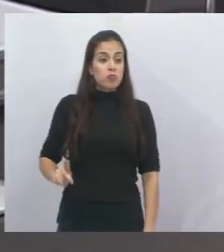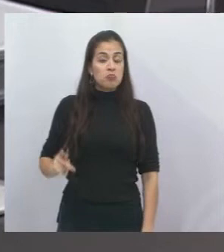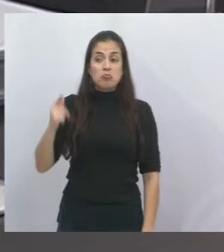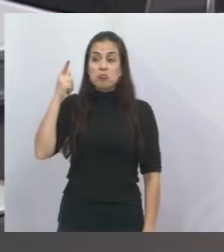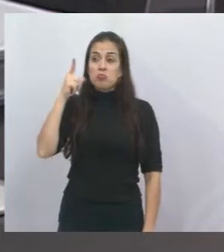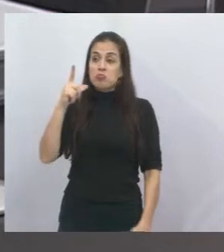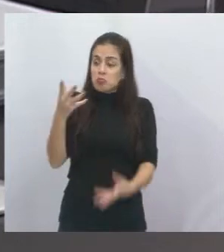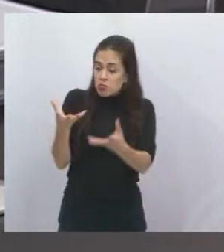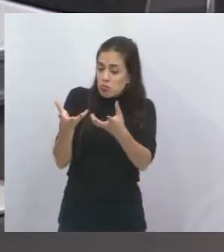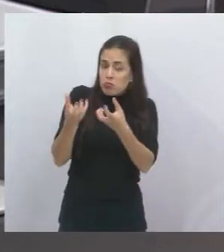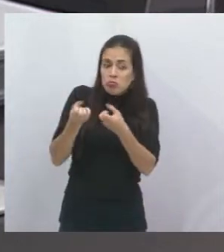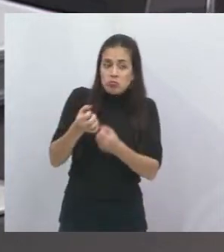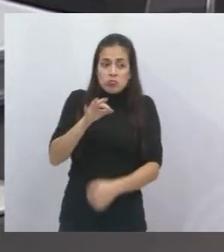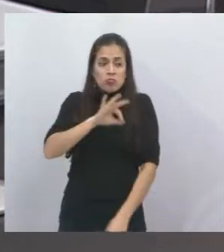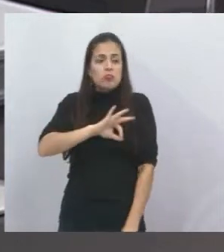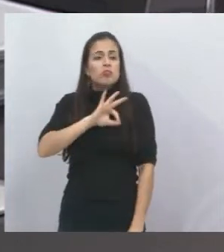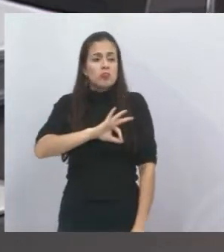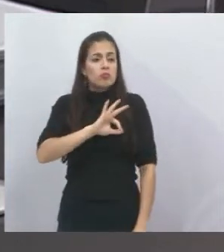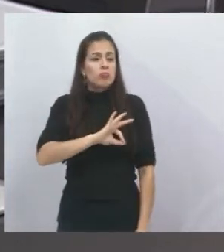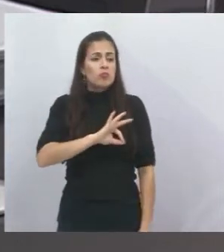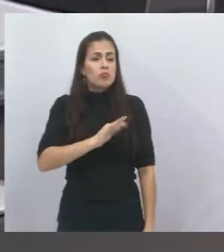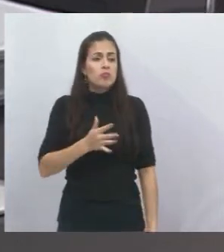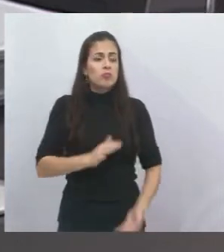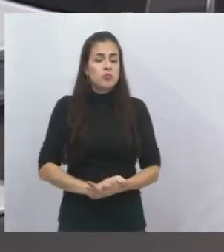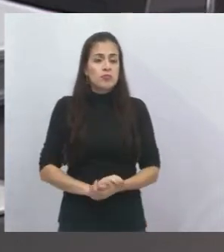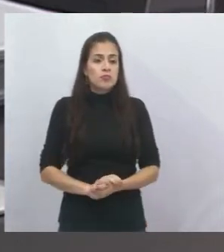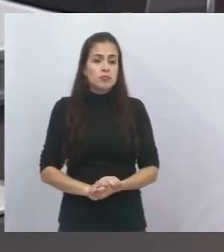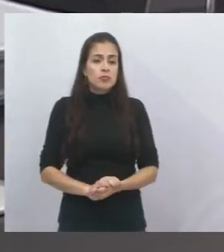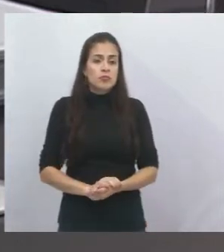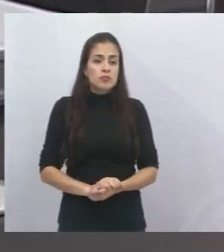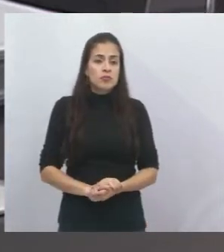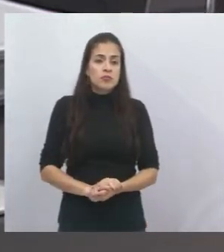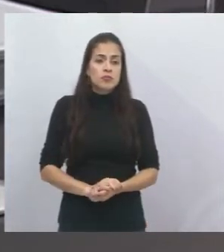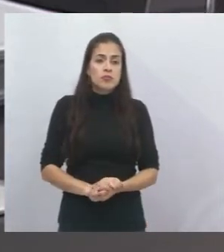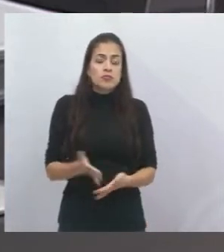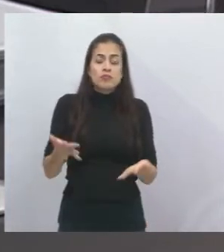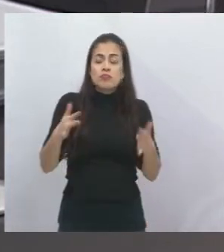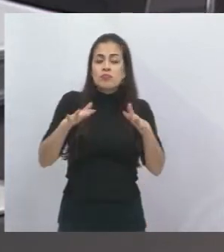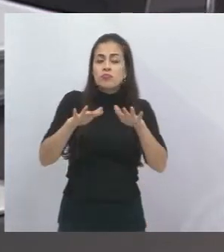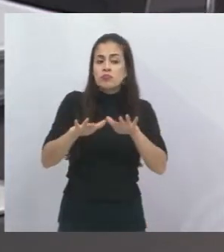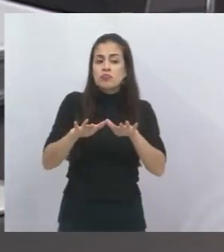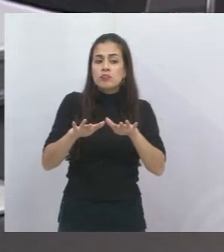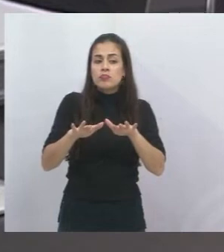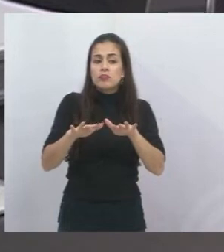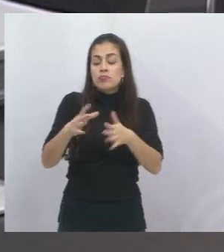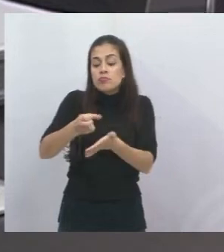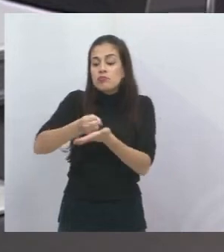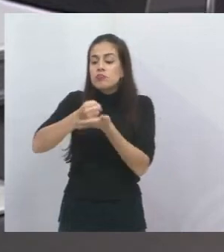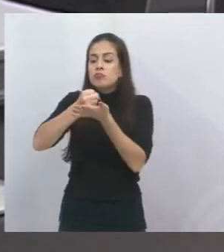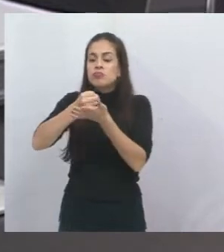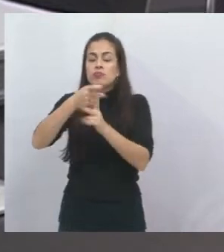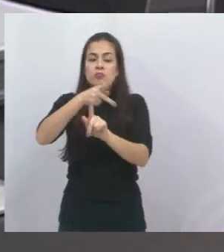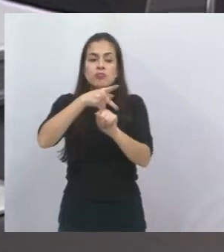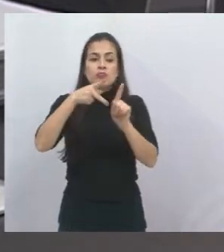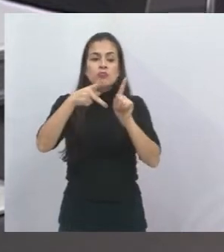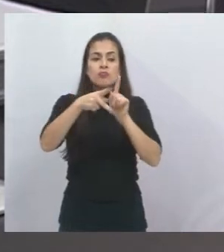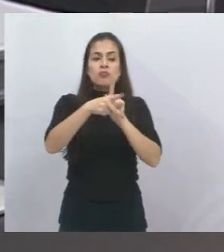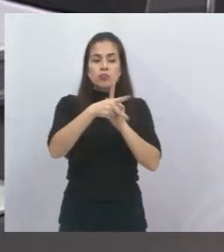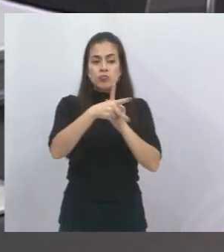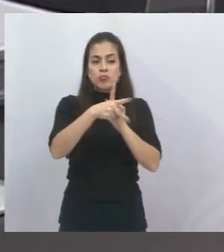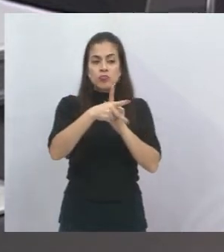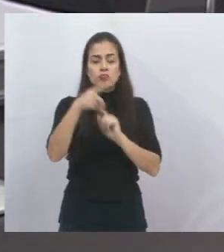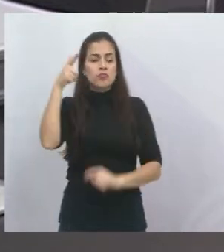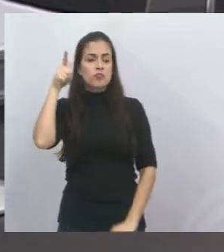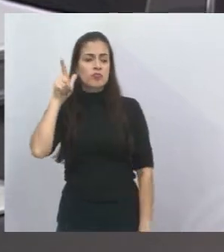seu recurso. Equacionar o déficit é salvar a Previdência e garantir que o trabalhador